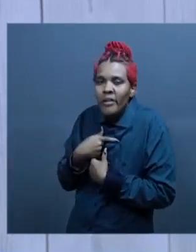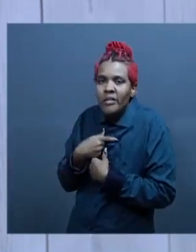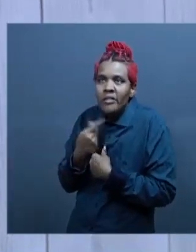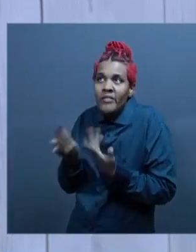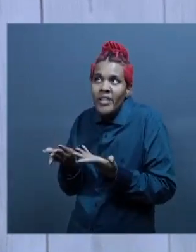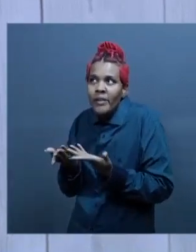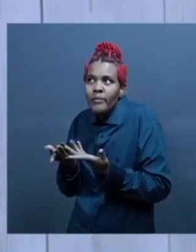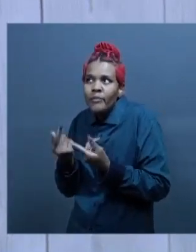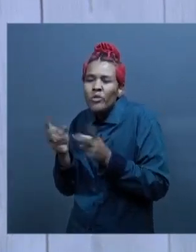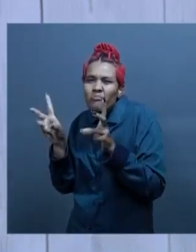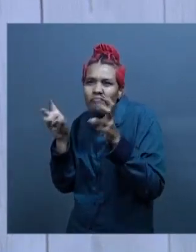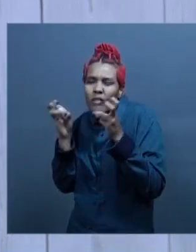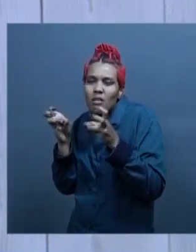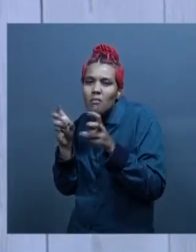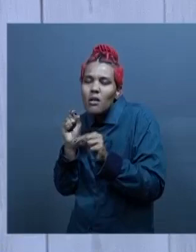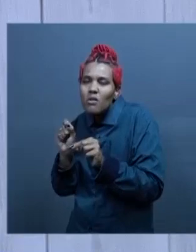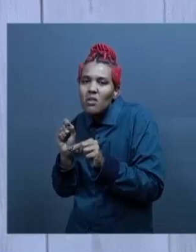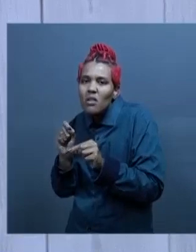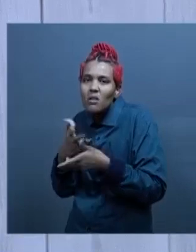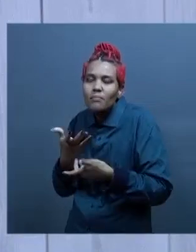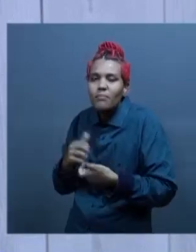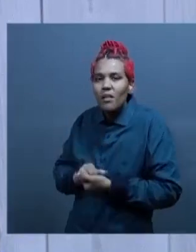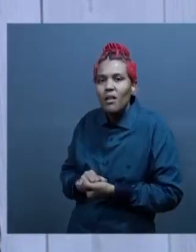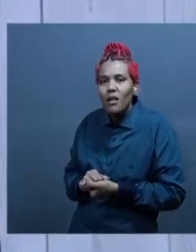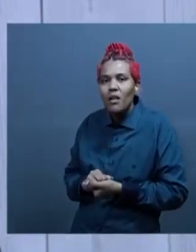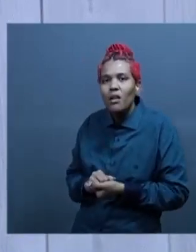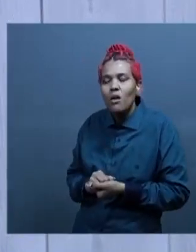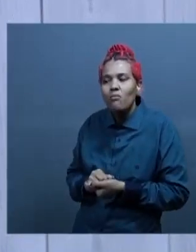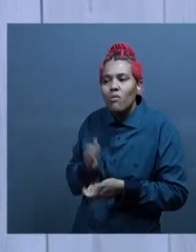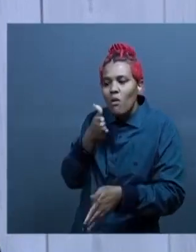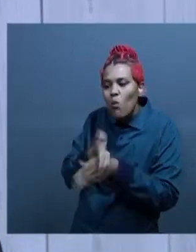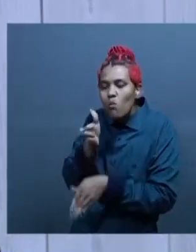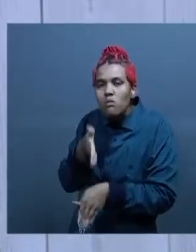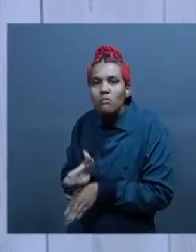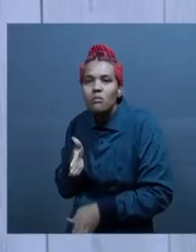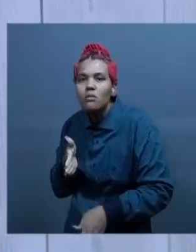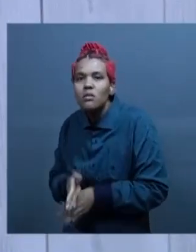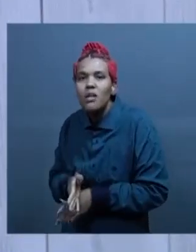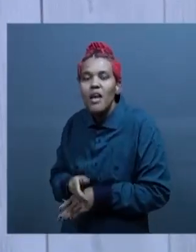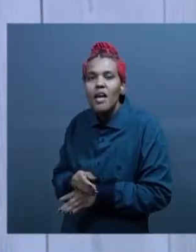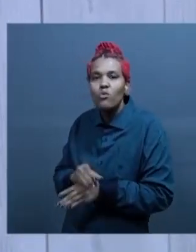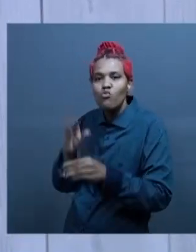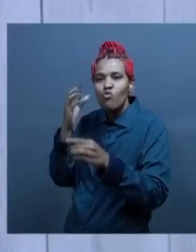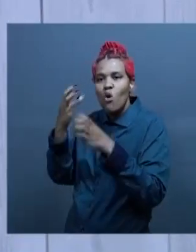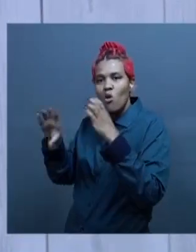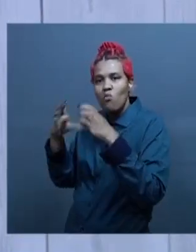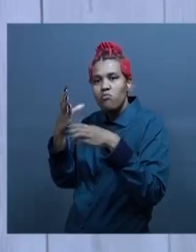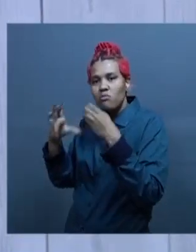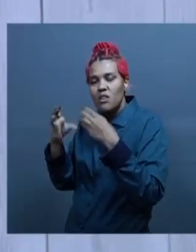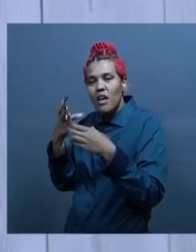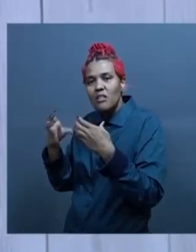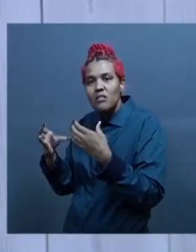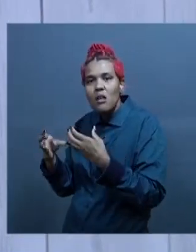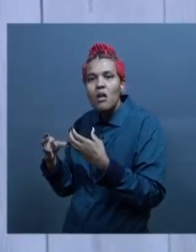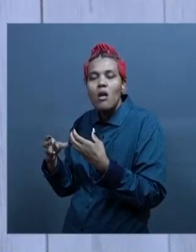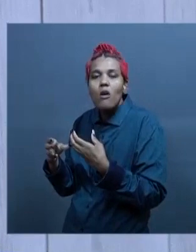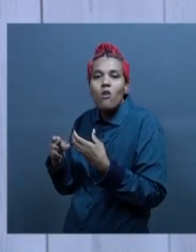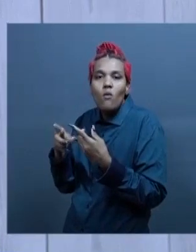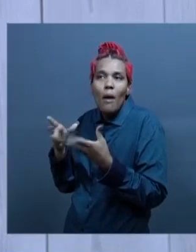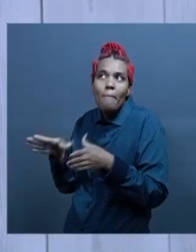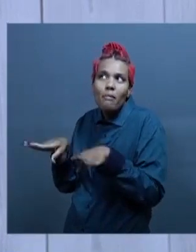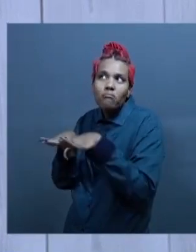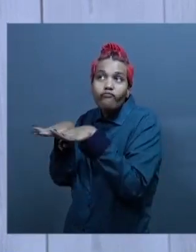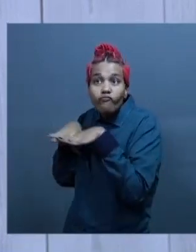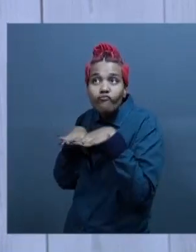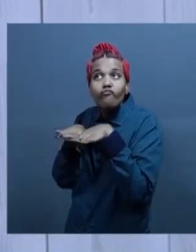uma ressalva porque realmente o acesso a uma comunicação com seu público com mais democrático